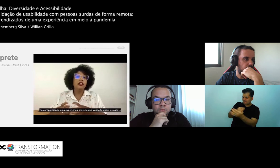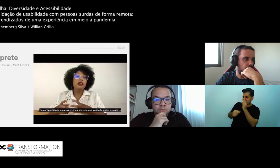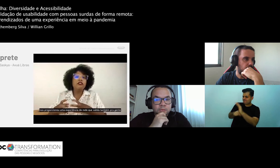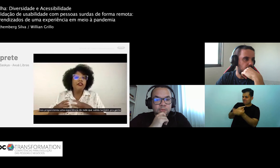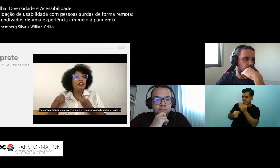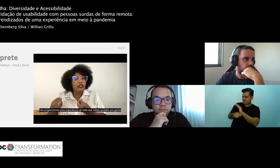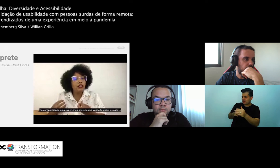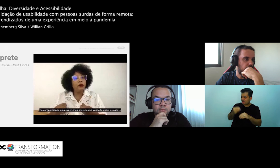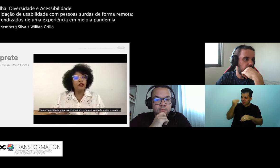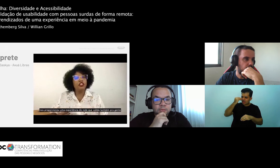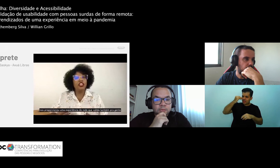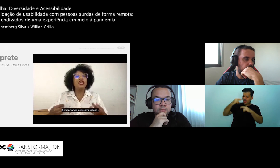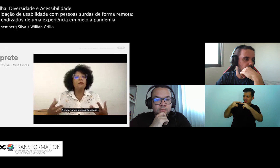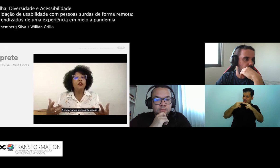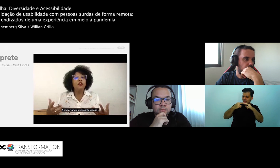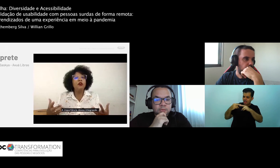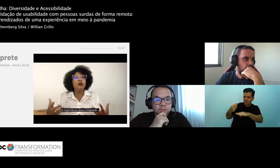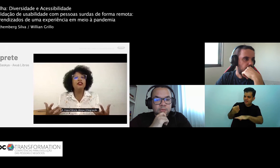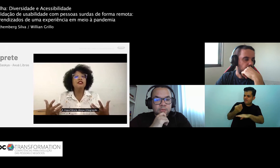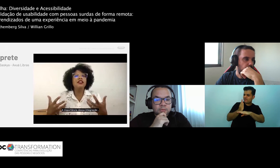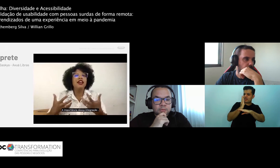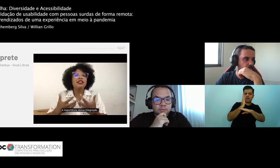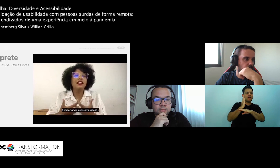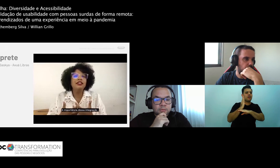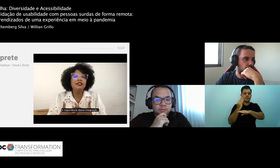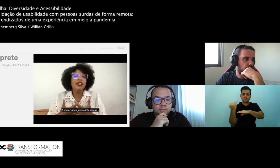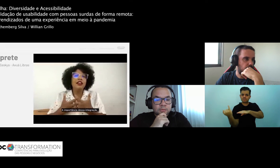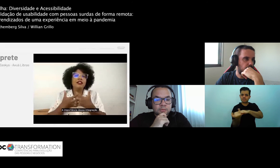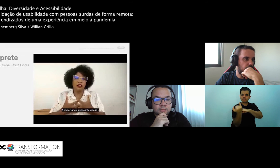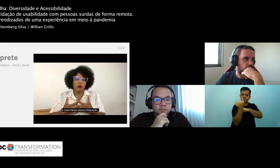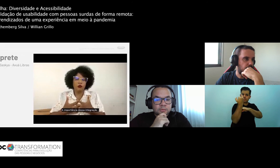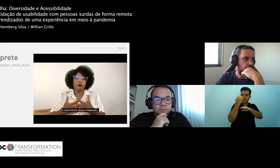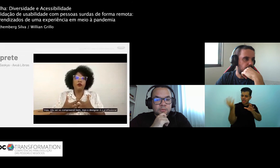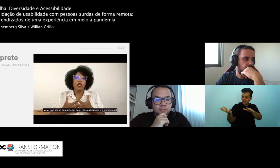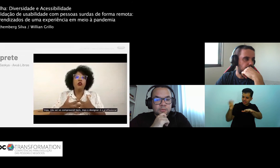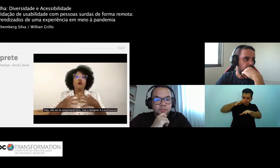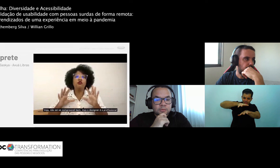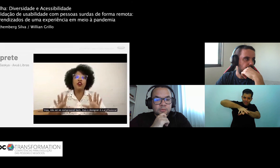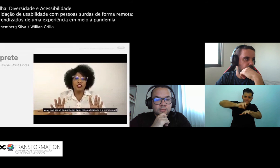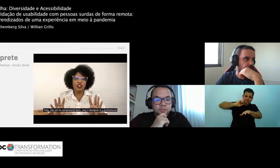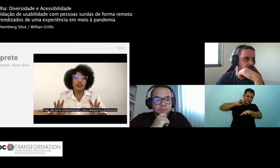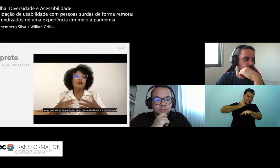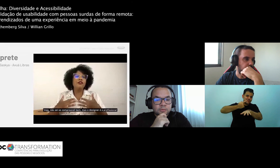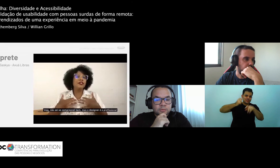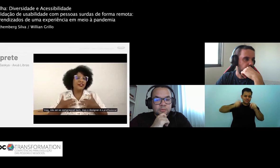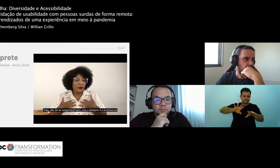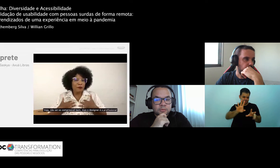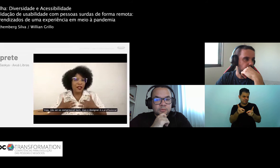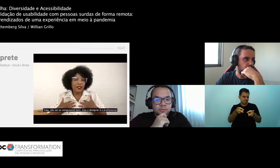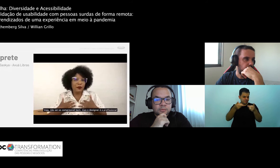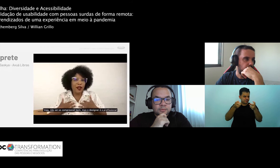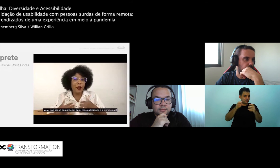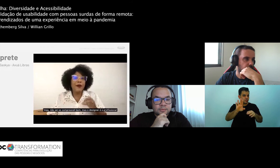rede que valida também para a gente a importância dessa integração. Veja, eu não sei